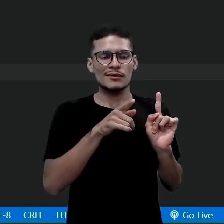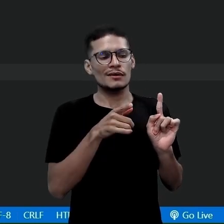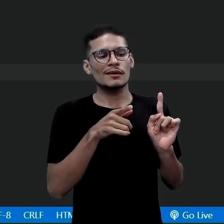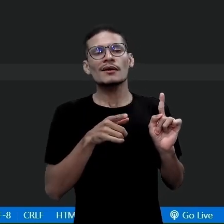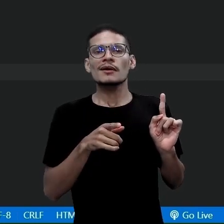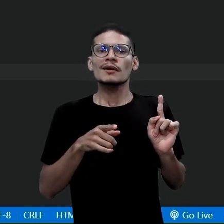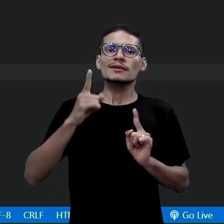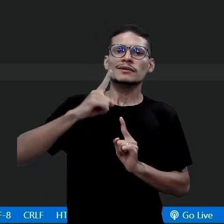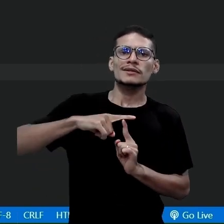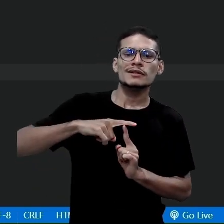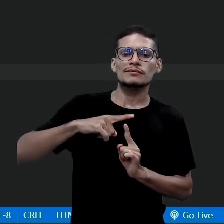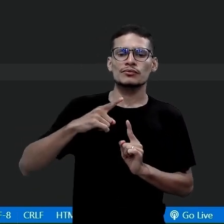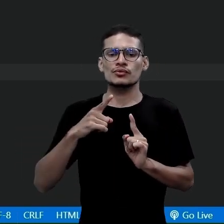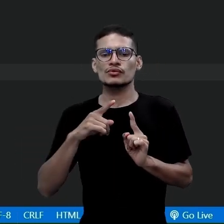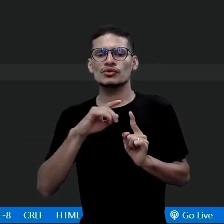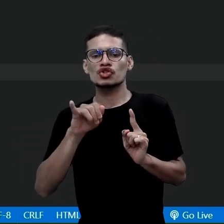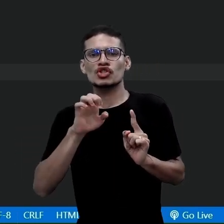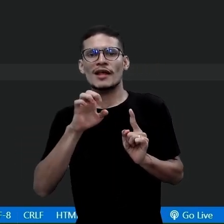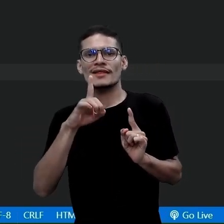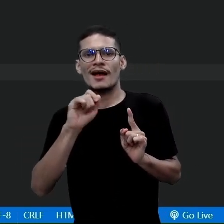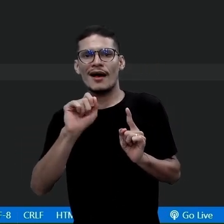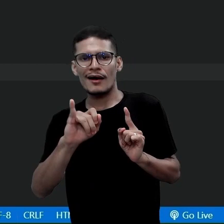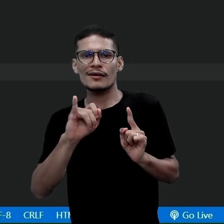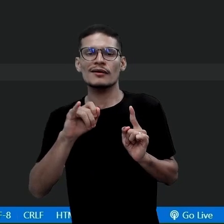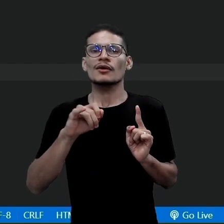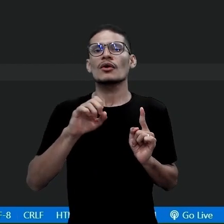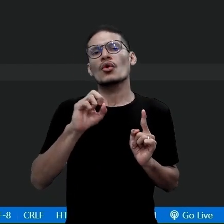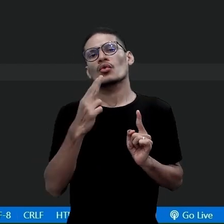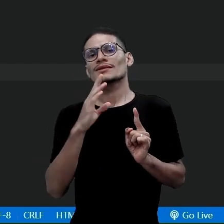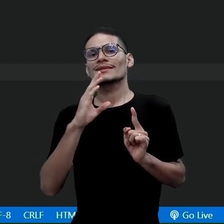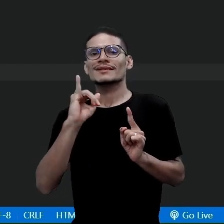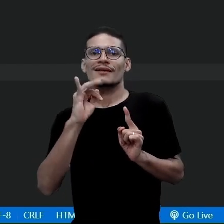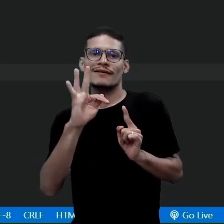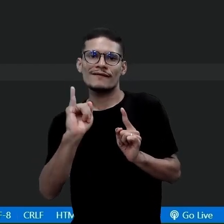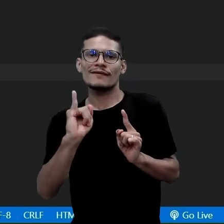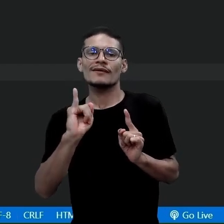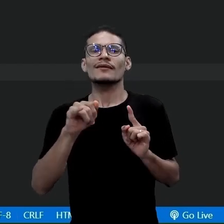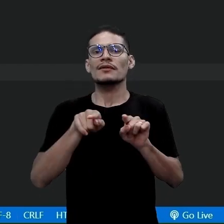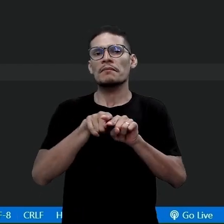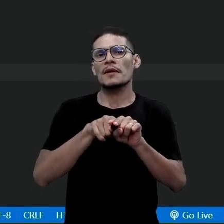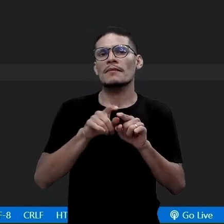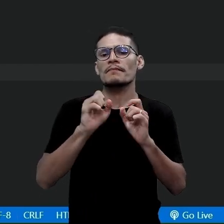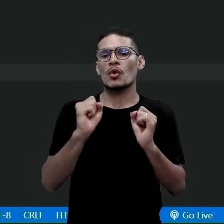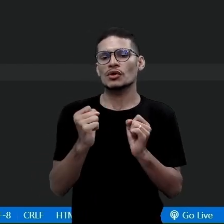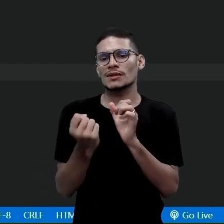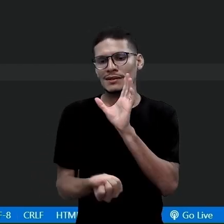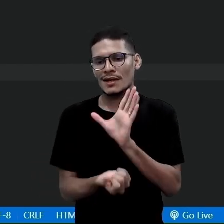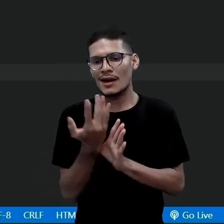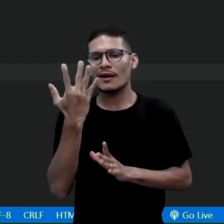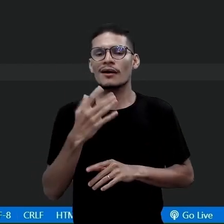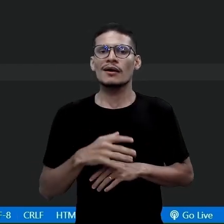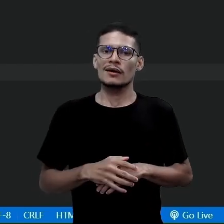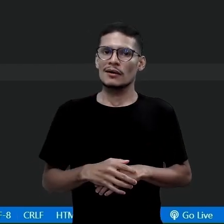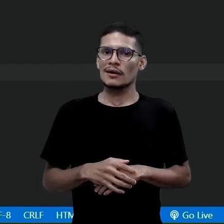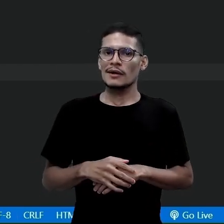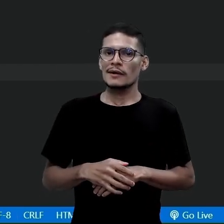tipo, Jedi ou Sith, nome, qualquer nome, e aqui tem os exemplos Obi-Wan Kenobi ou Darth